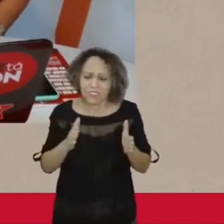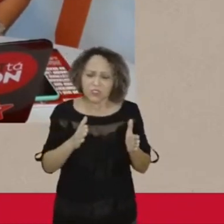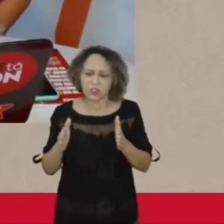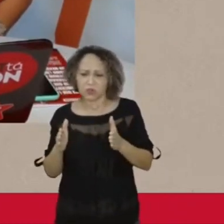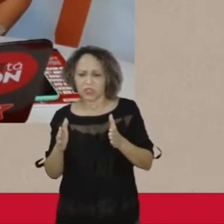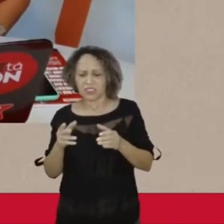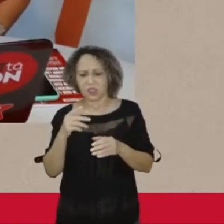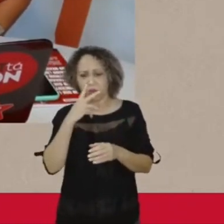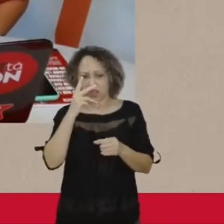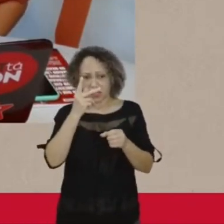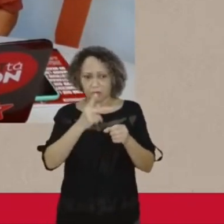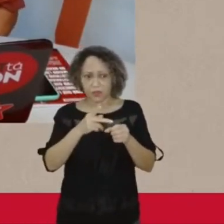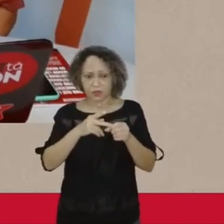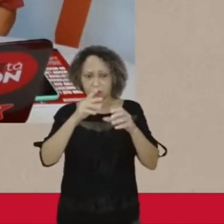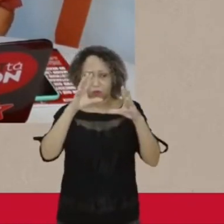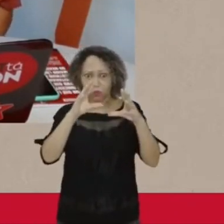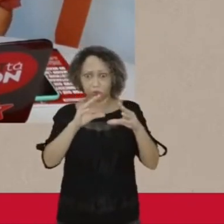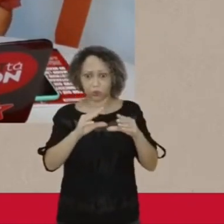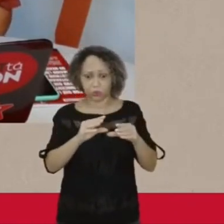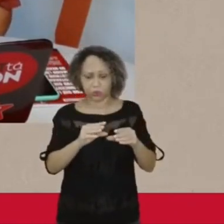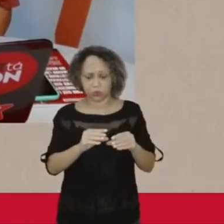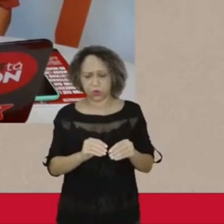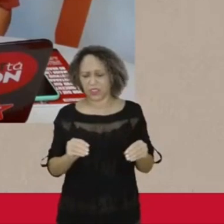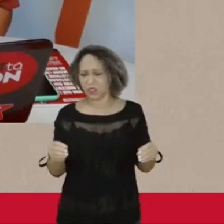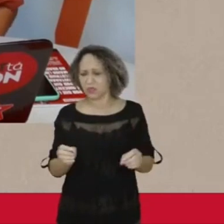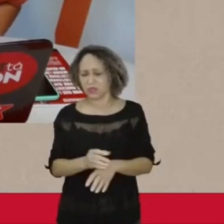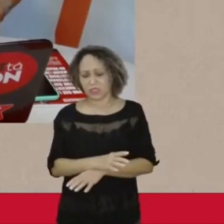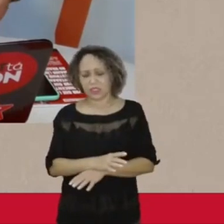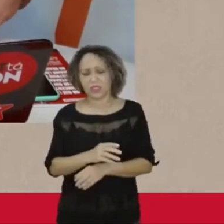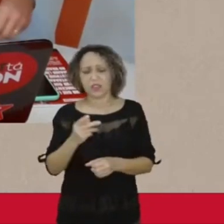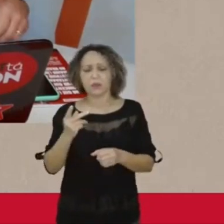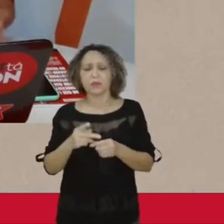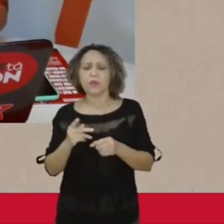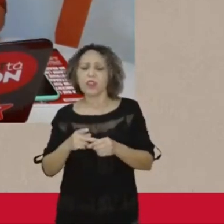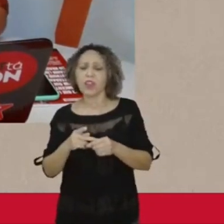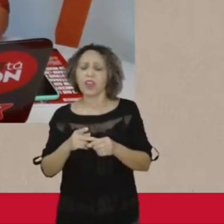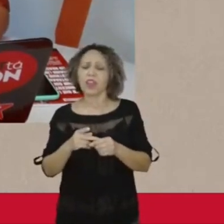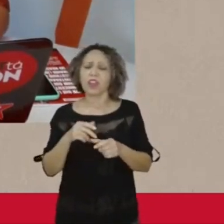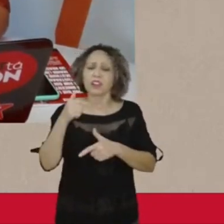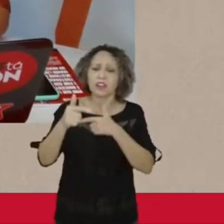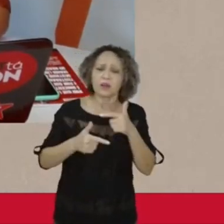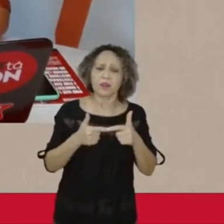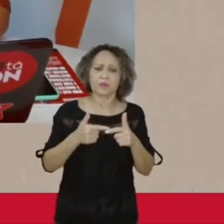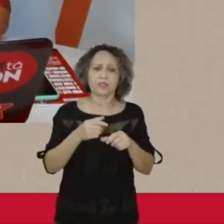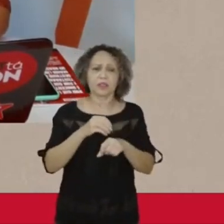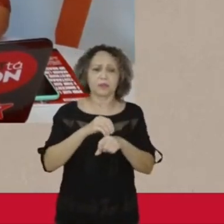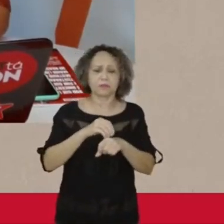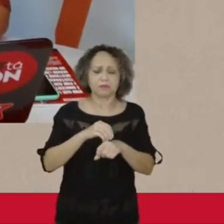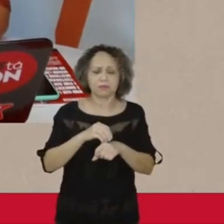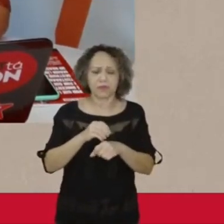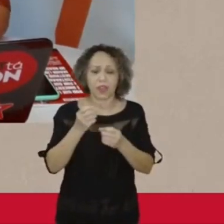desaparecer, porque ao deixar de ser uma empresa integrada, ou seja, que opera em vários ramos, na distribuição, que